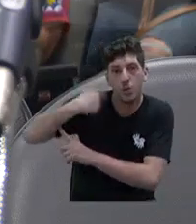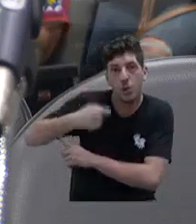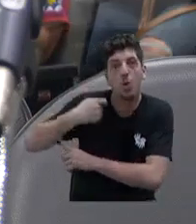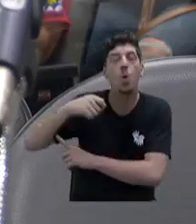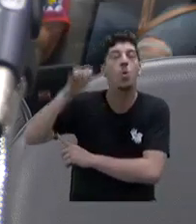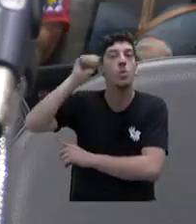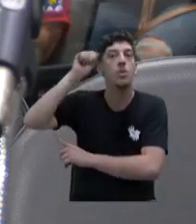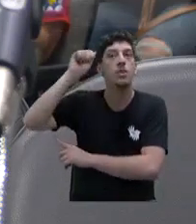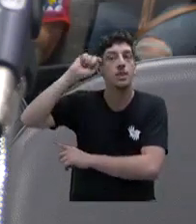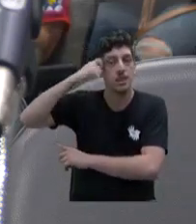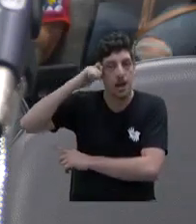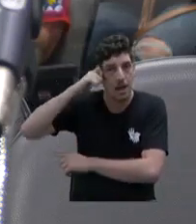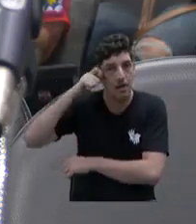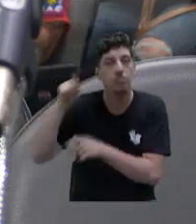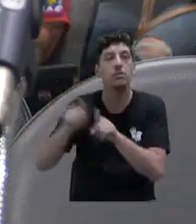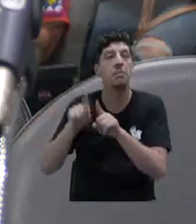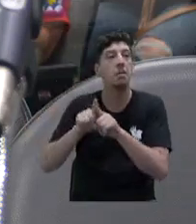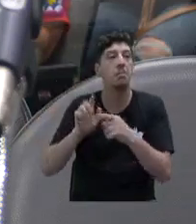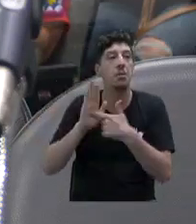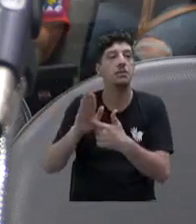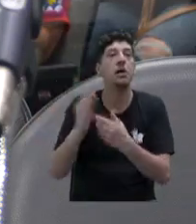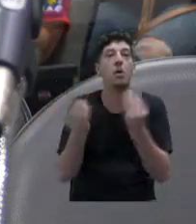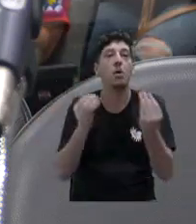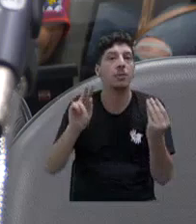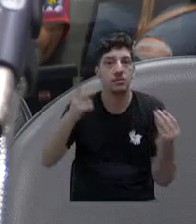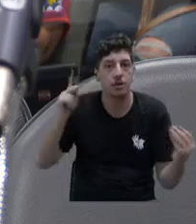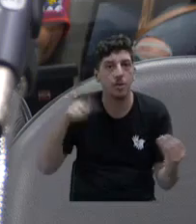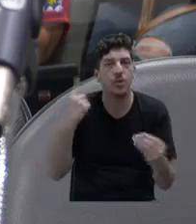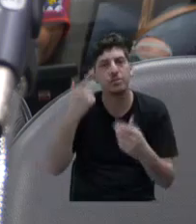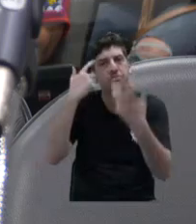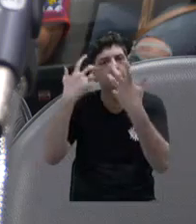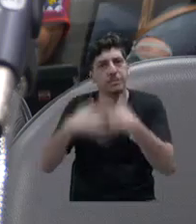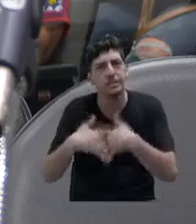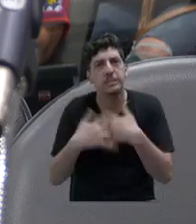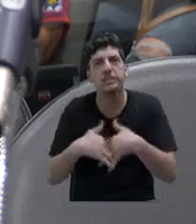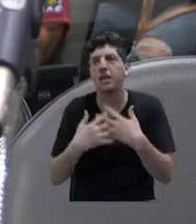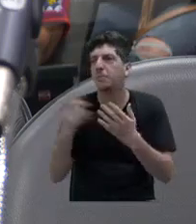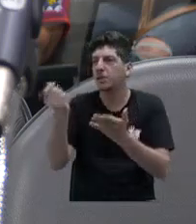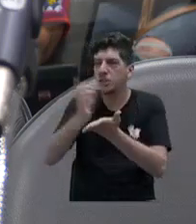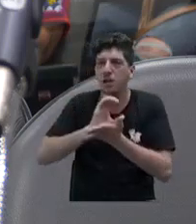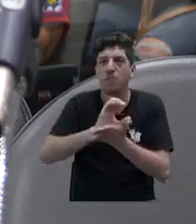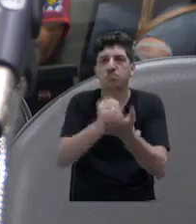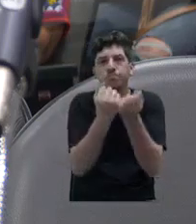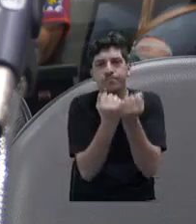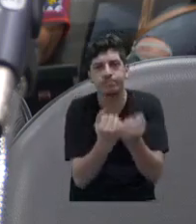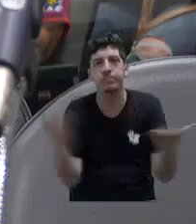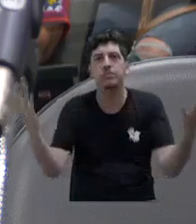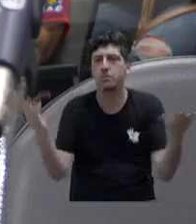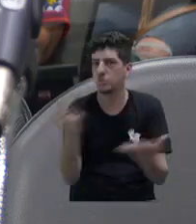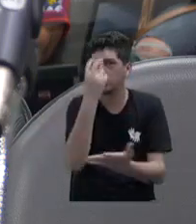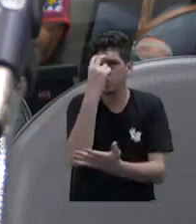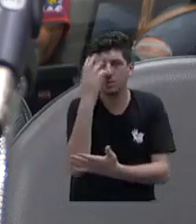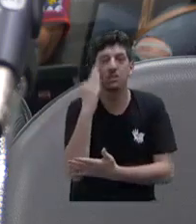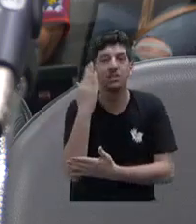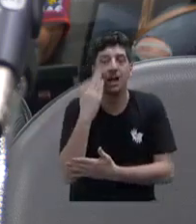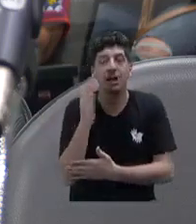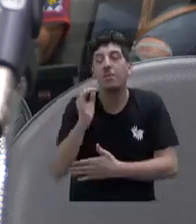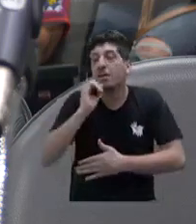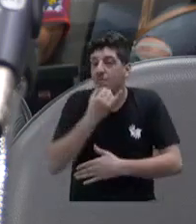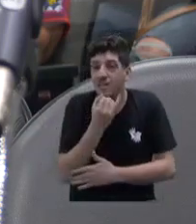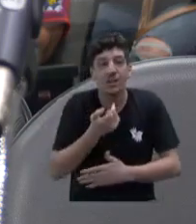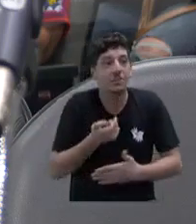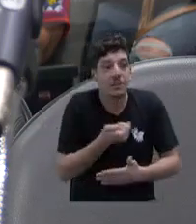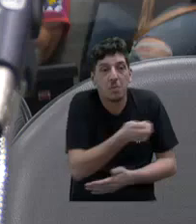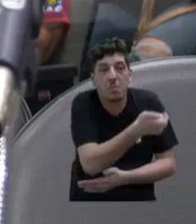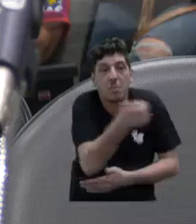do que é a história mesmo, né? Quando a gente pensa de centralização de recursos para a cultura, que muito pouco